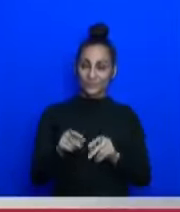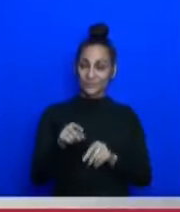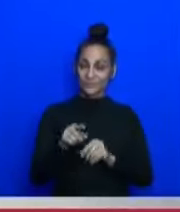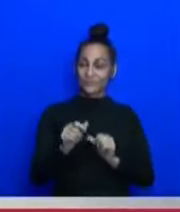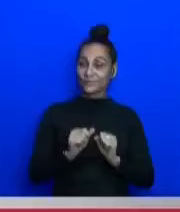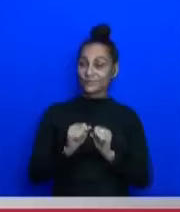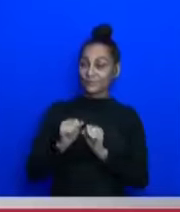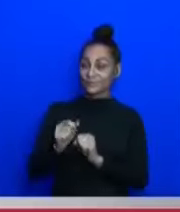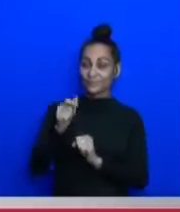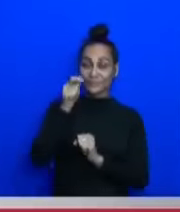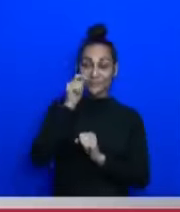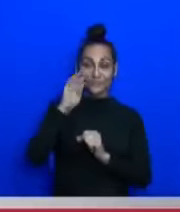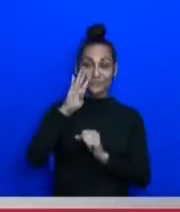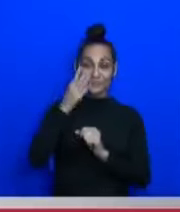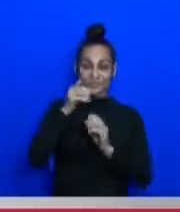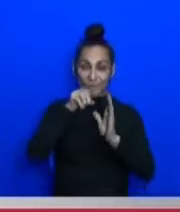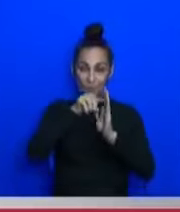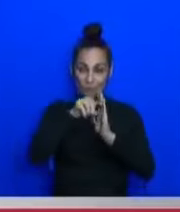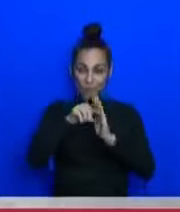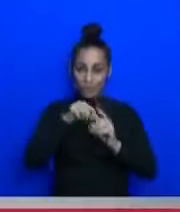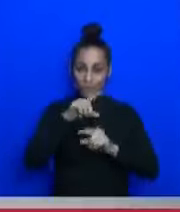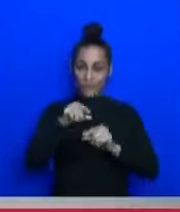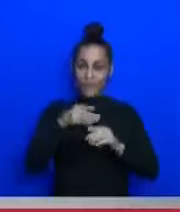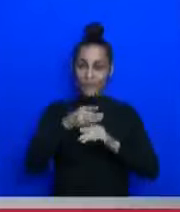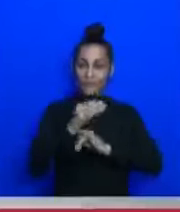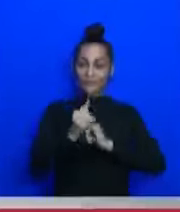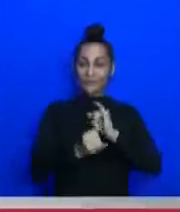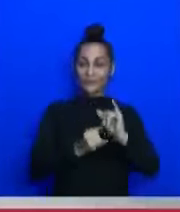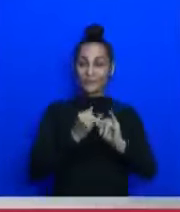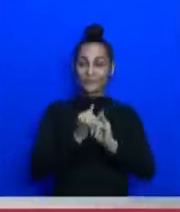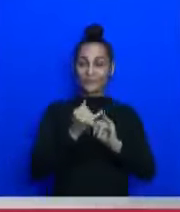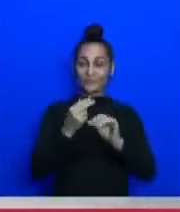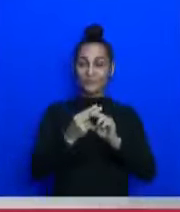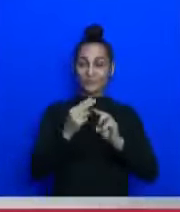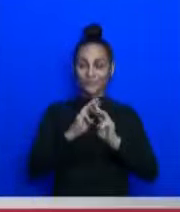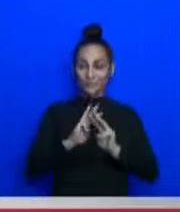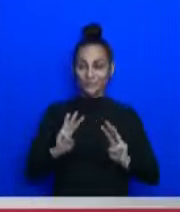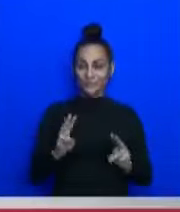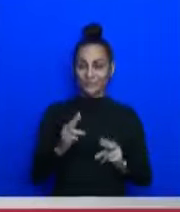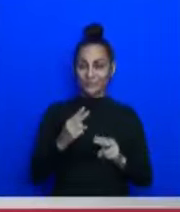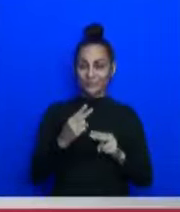você pode conferir o resultado da apuração dos sorteios acessando a página da Caixa